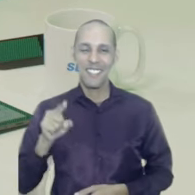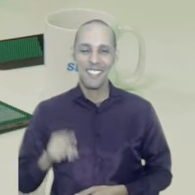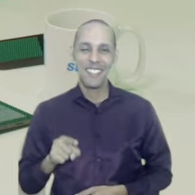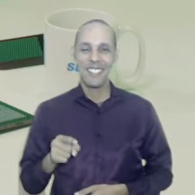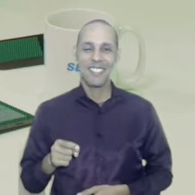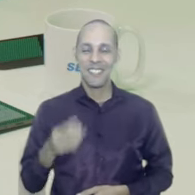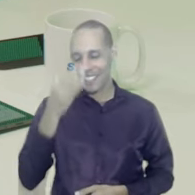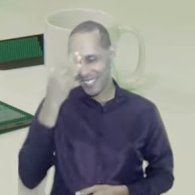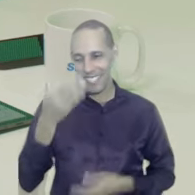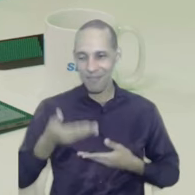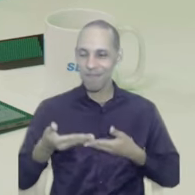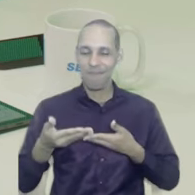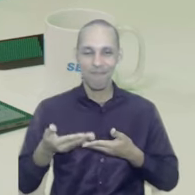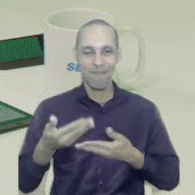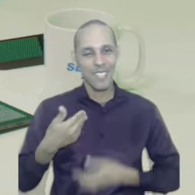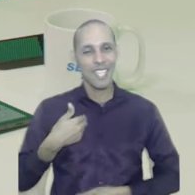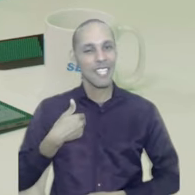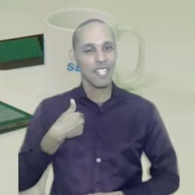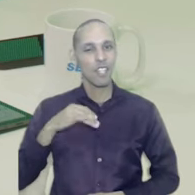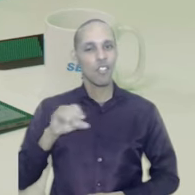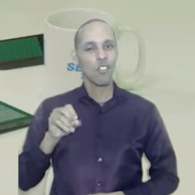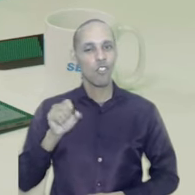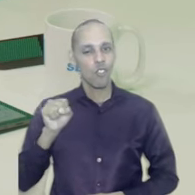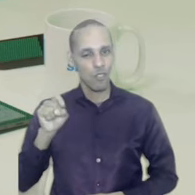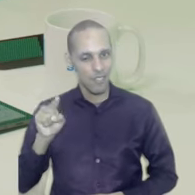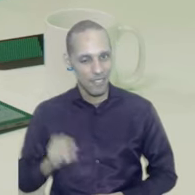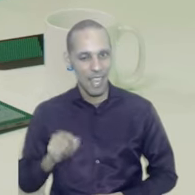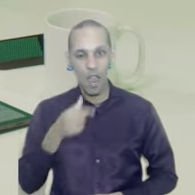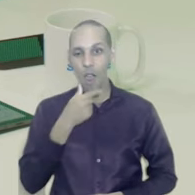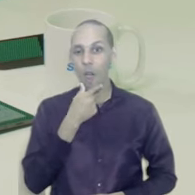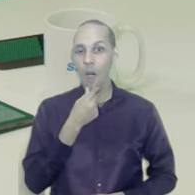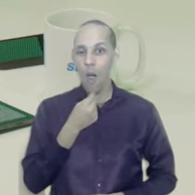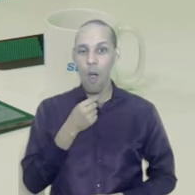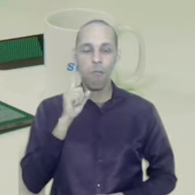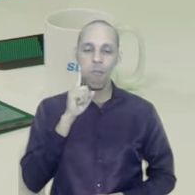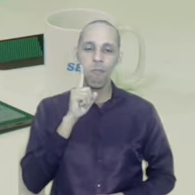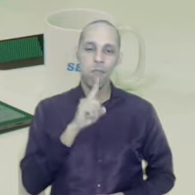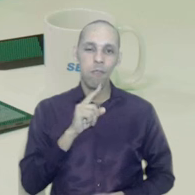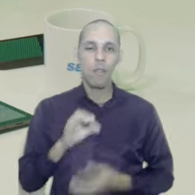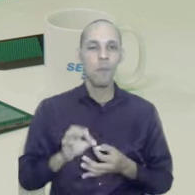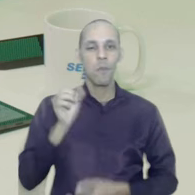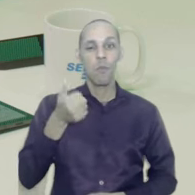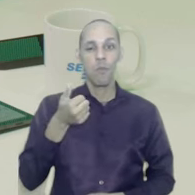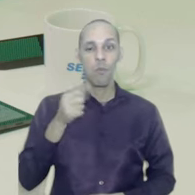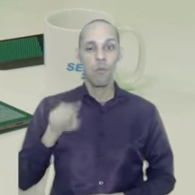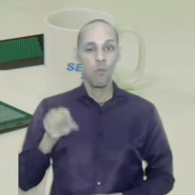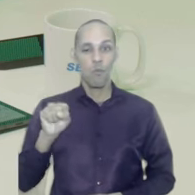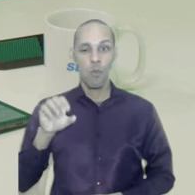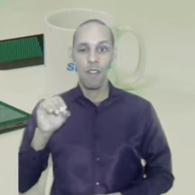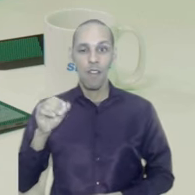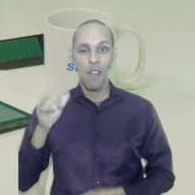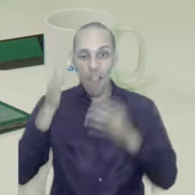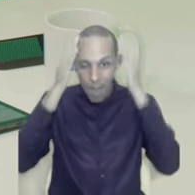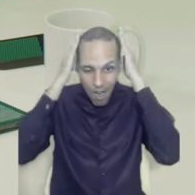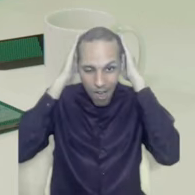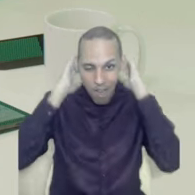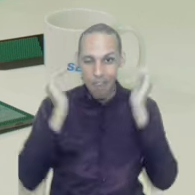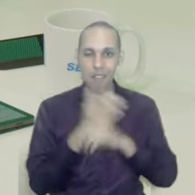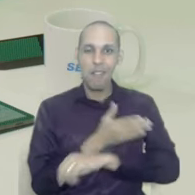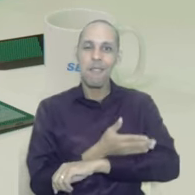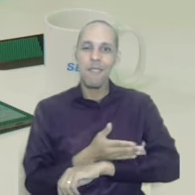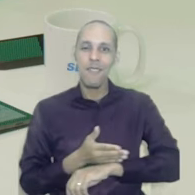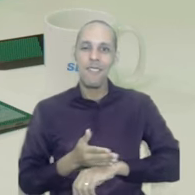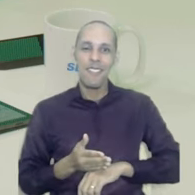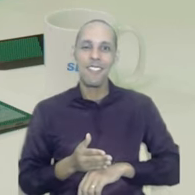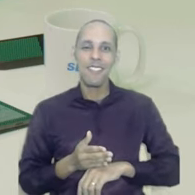convite bom eu sou Zé Renato homem moreno 1,80 m cabelo branco cabeça de